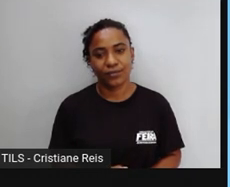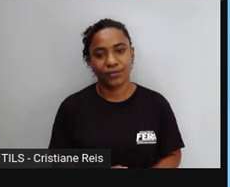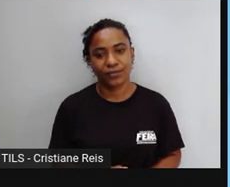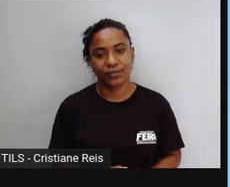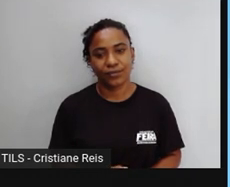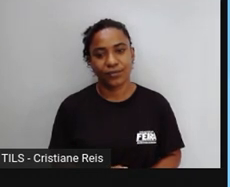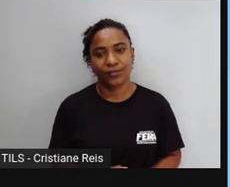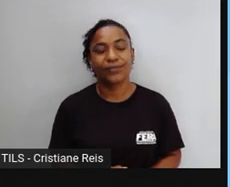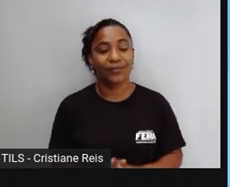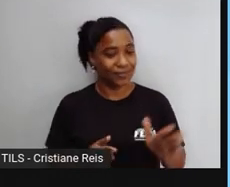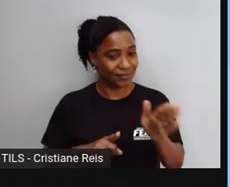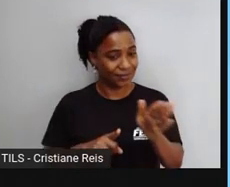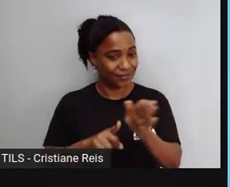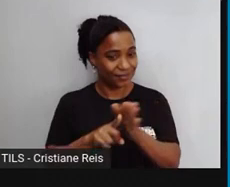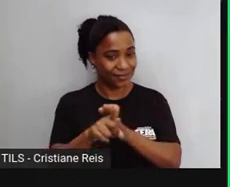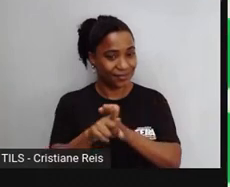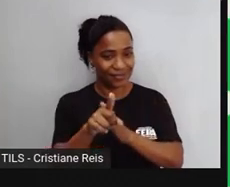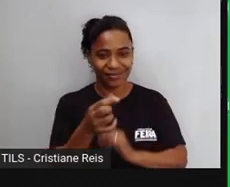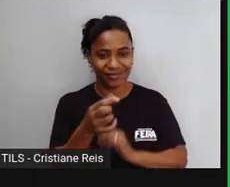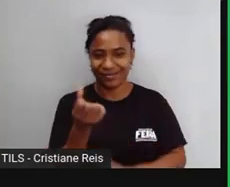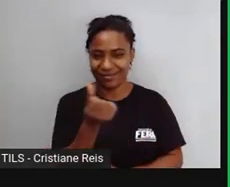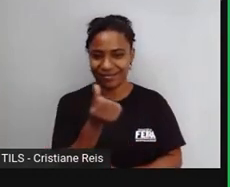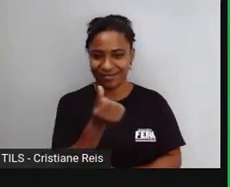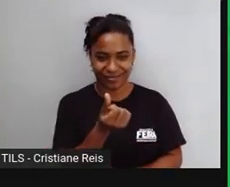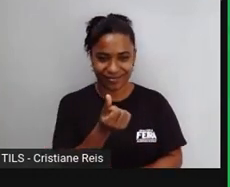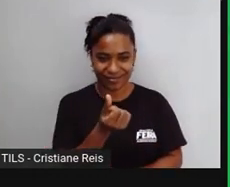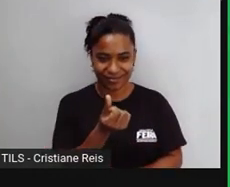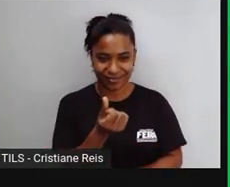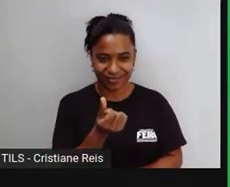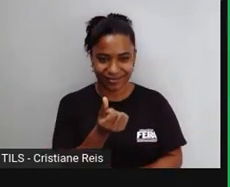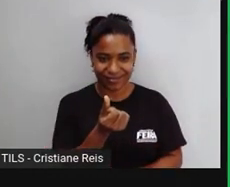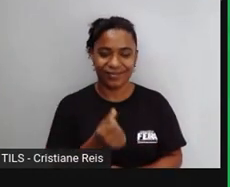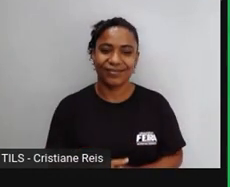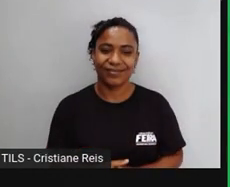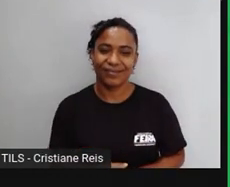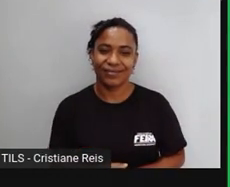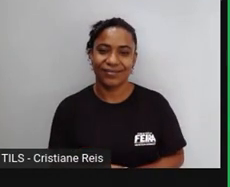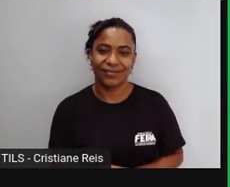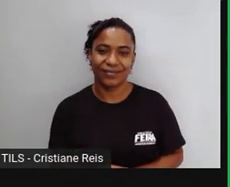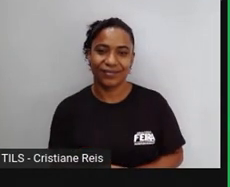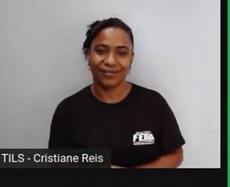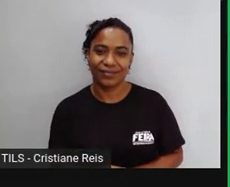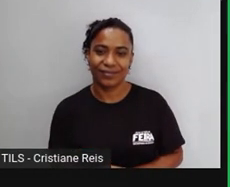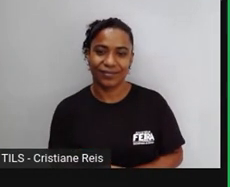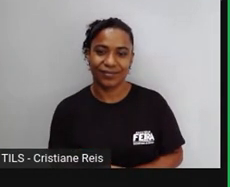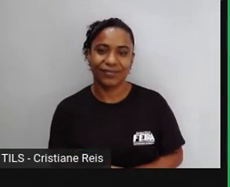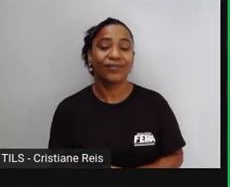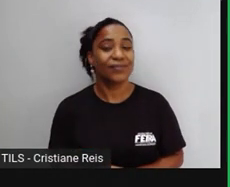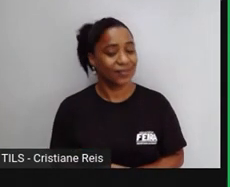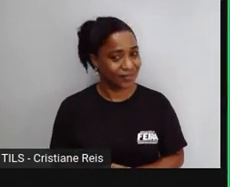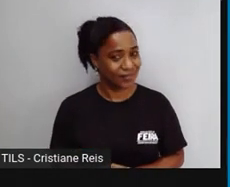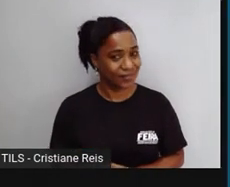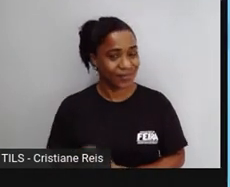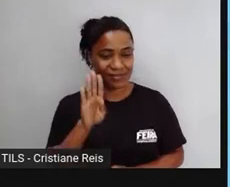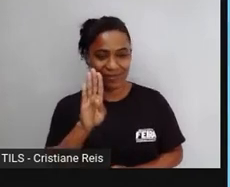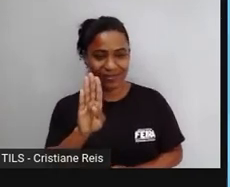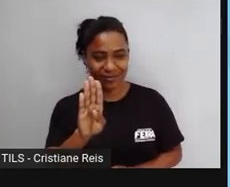Number six, número seis, olha aqui, garage or garden,